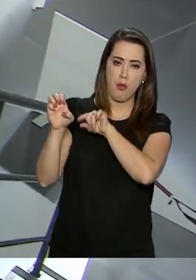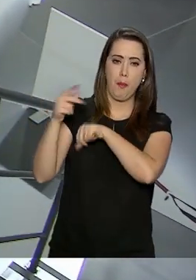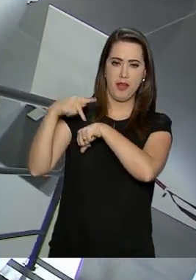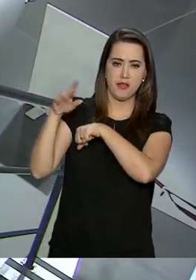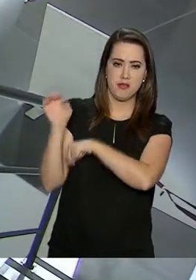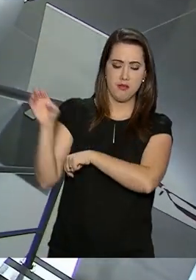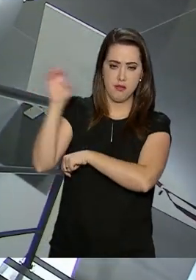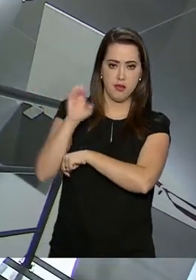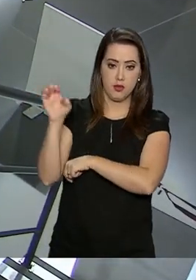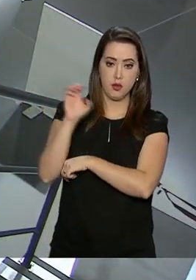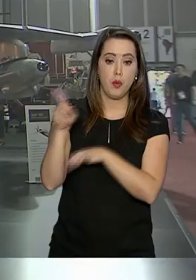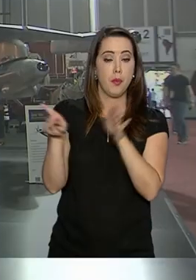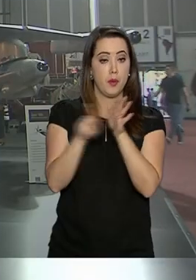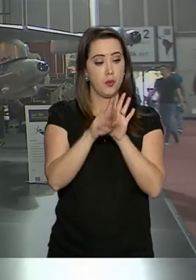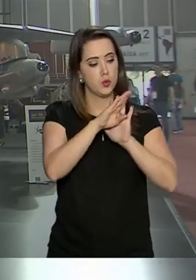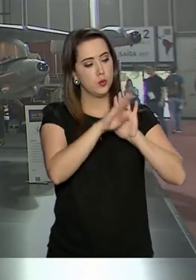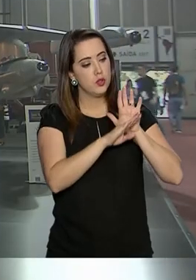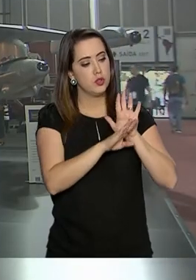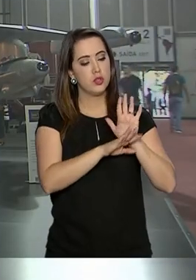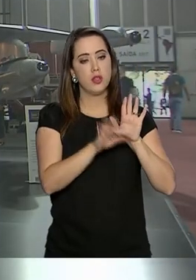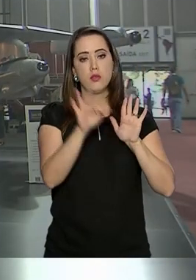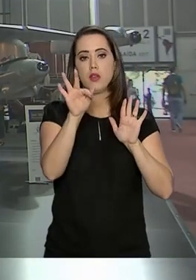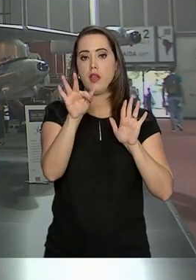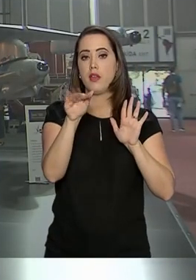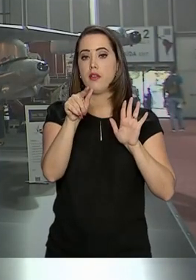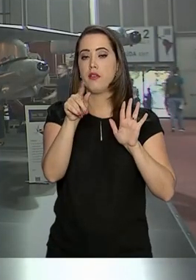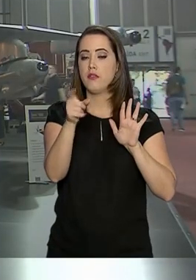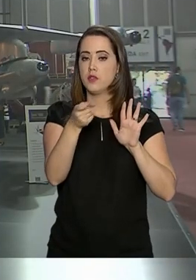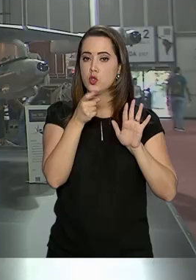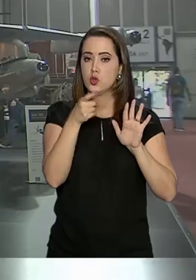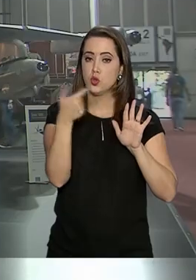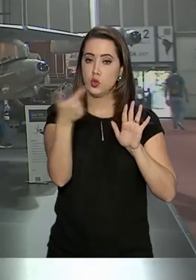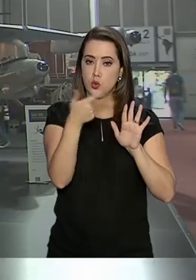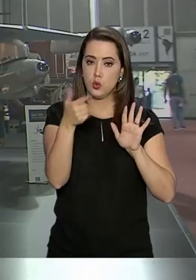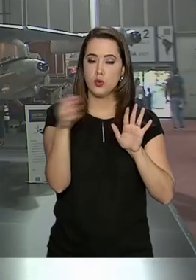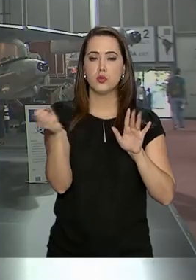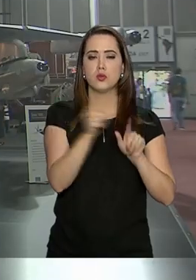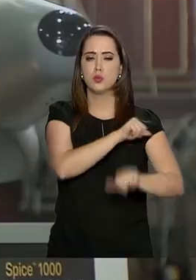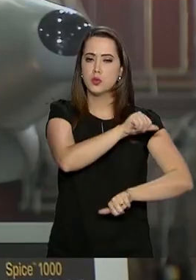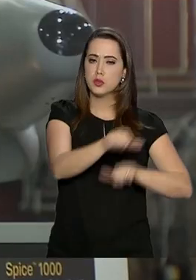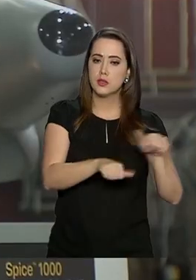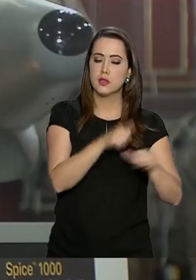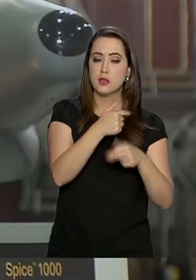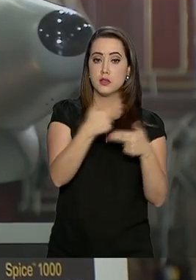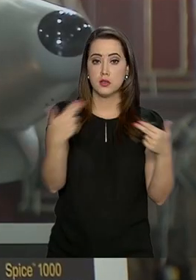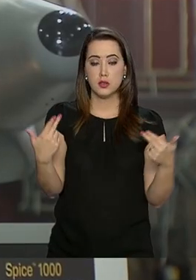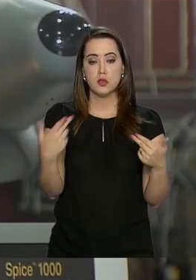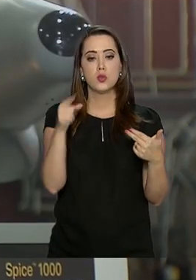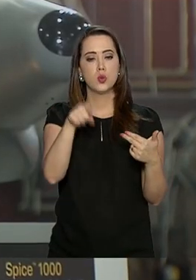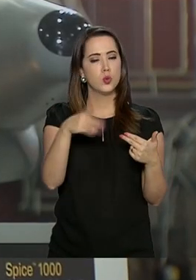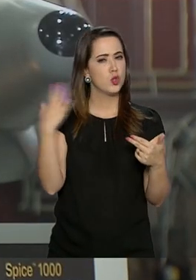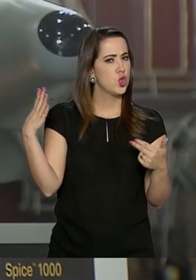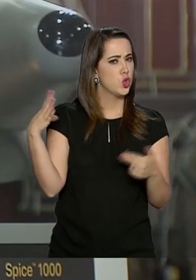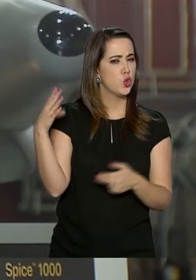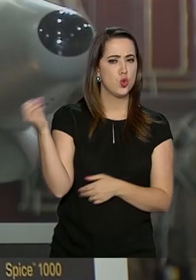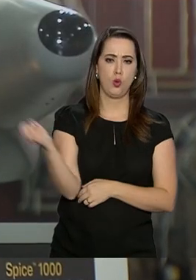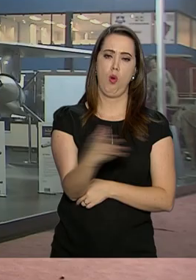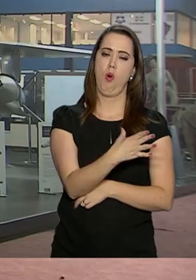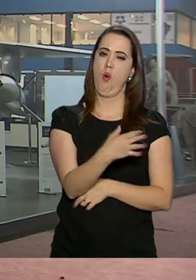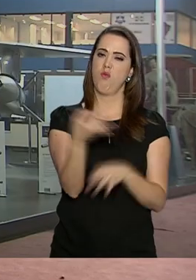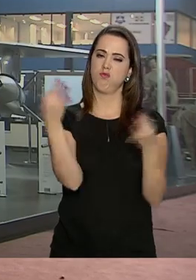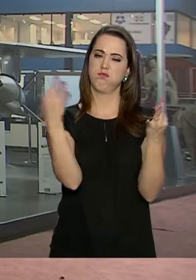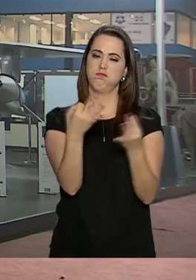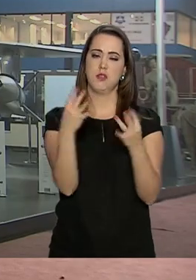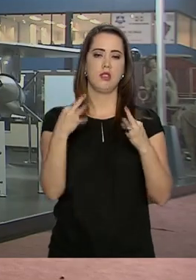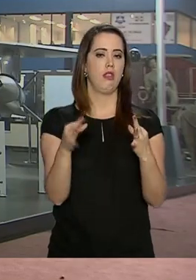parte do projeto FX-2 de modernização da frota militar do Brasil. É um caça de última geração, considerado